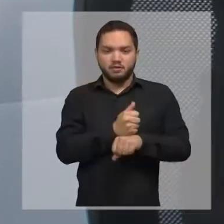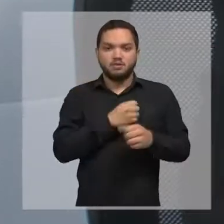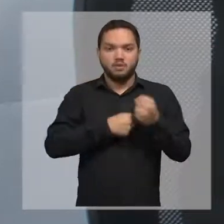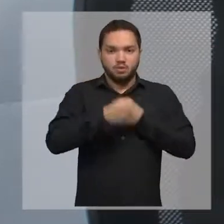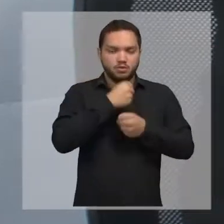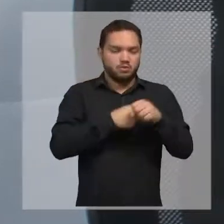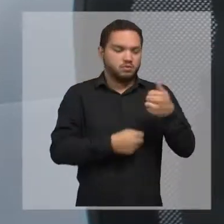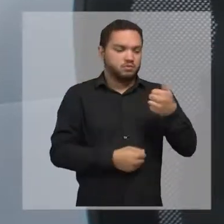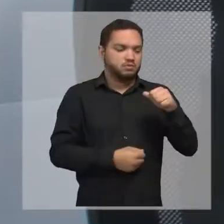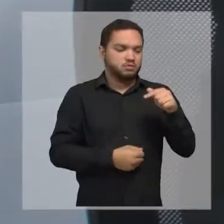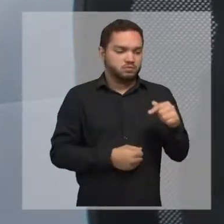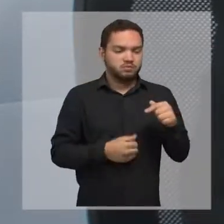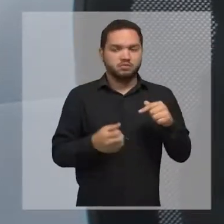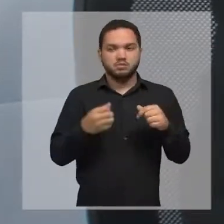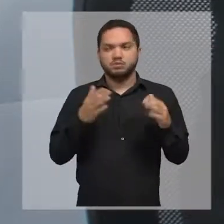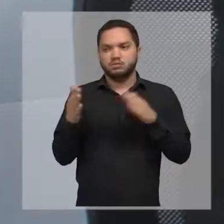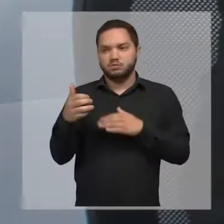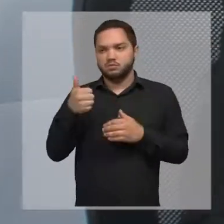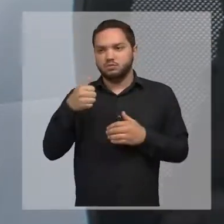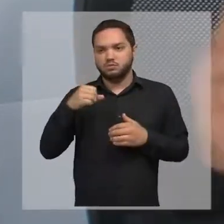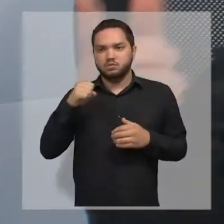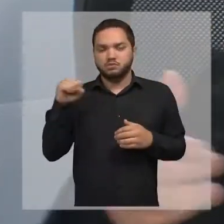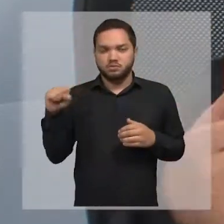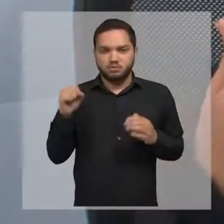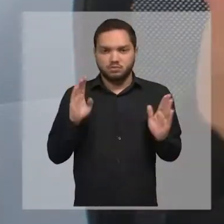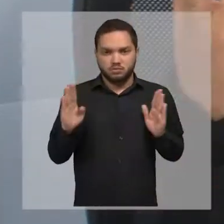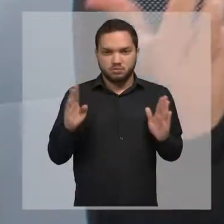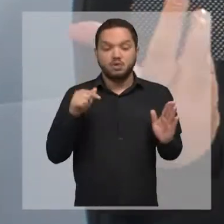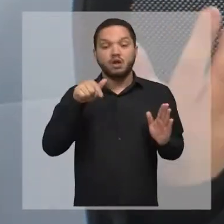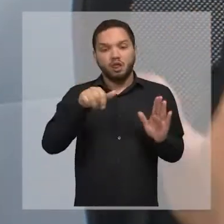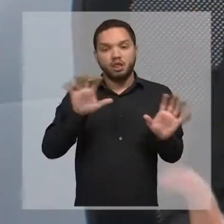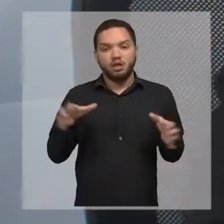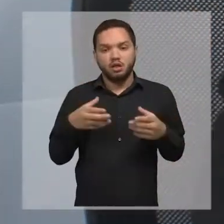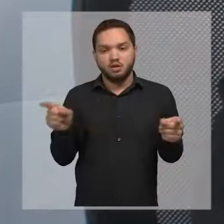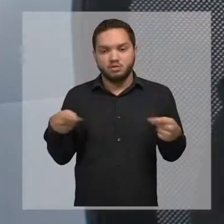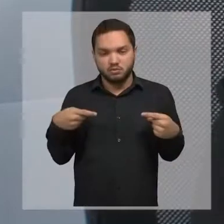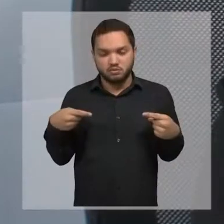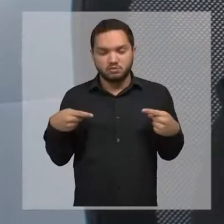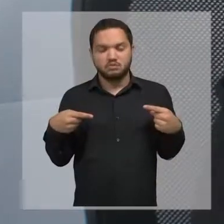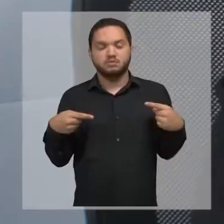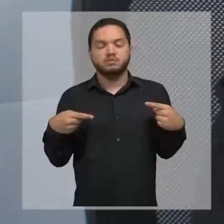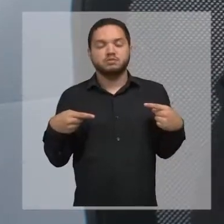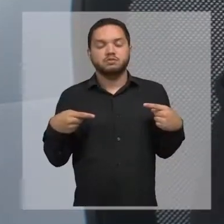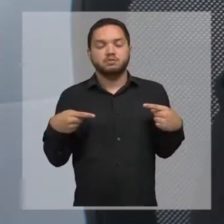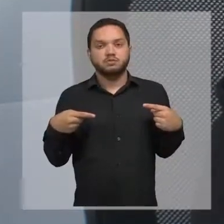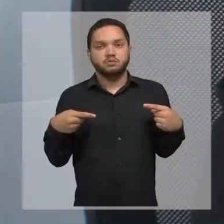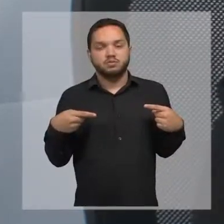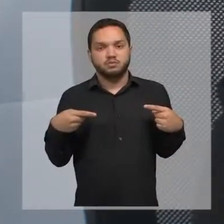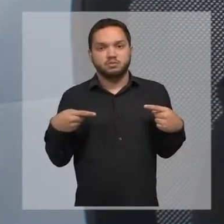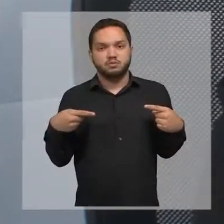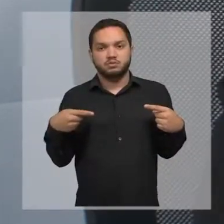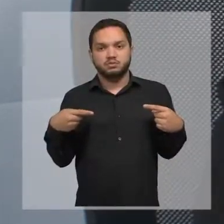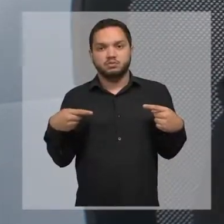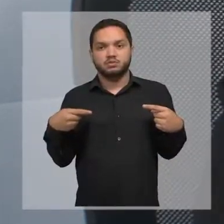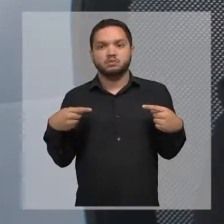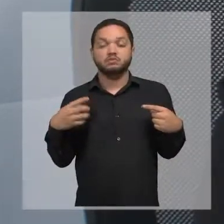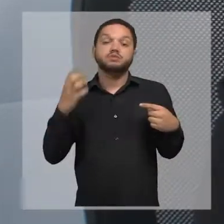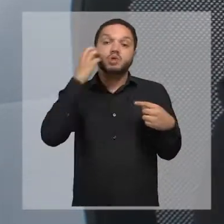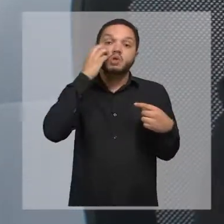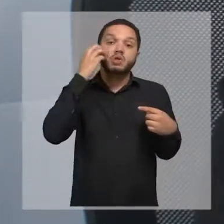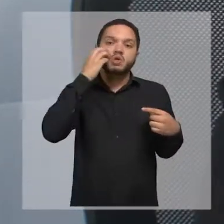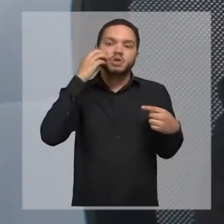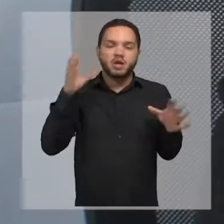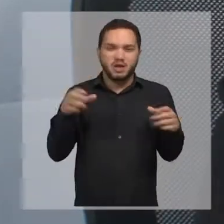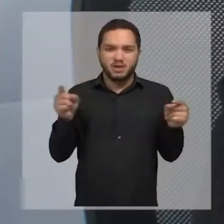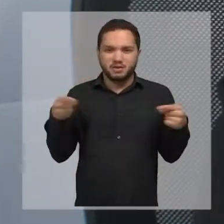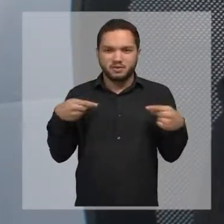Paulo, de 97 a 98. Ele vai à oposição para o prefeito